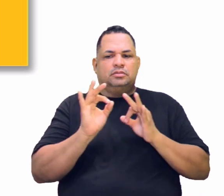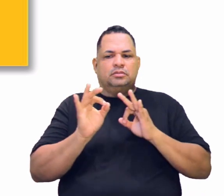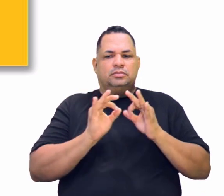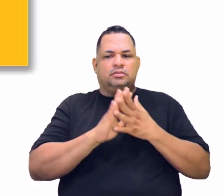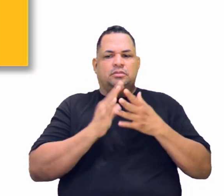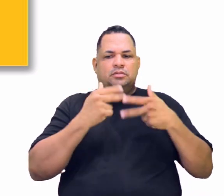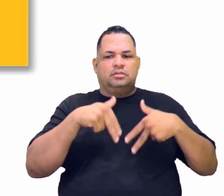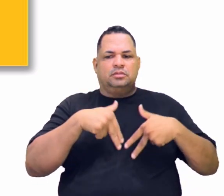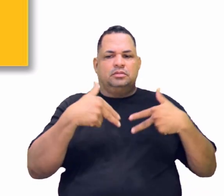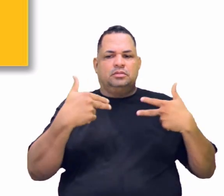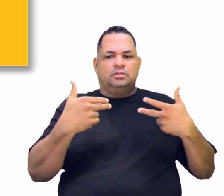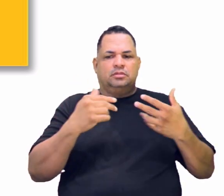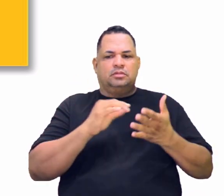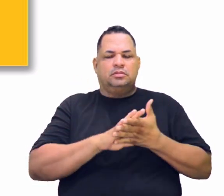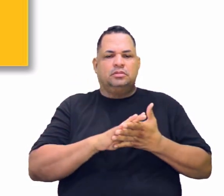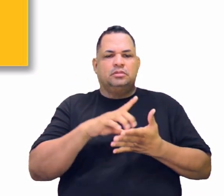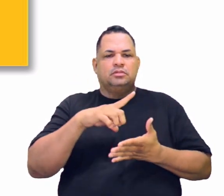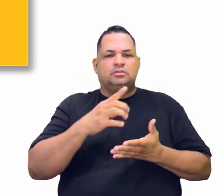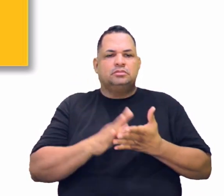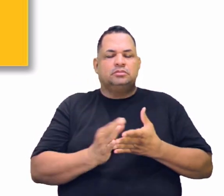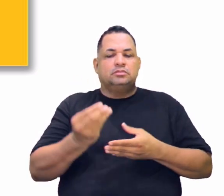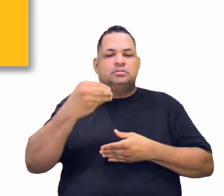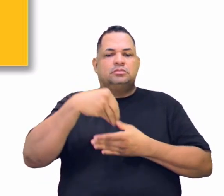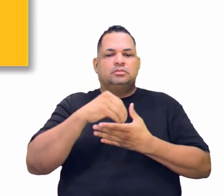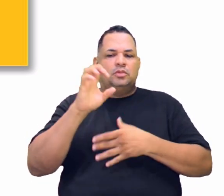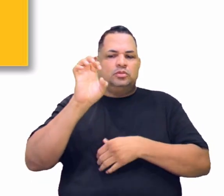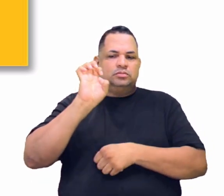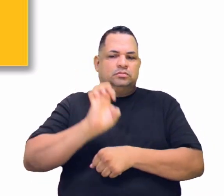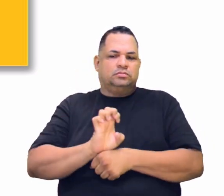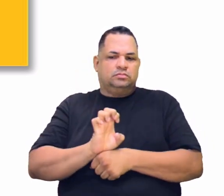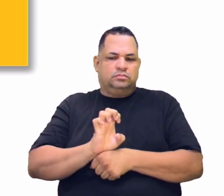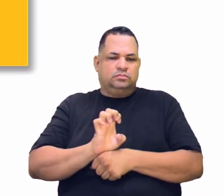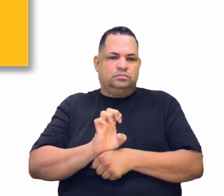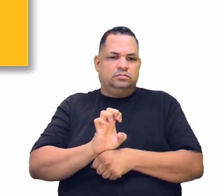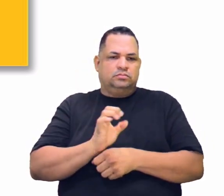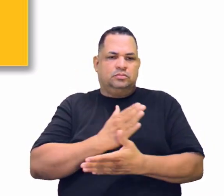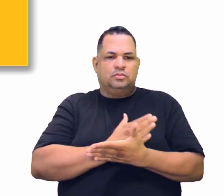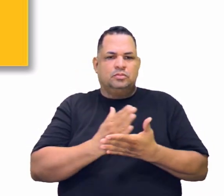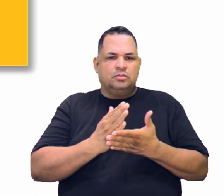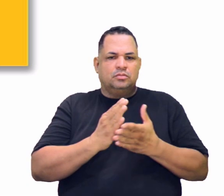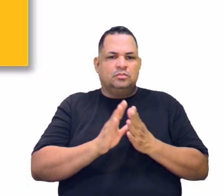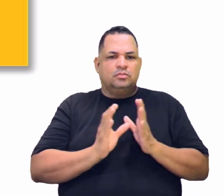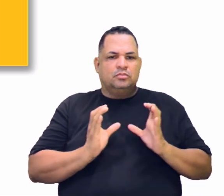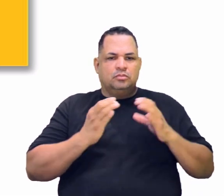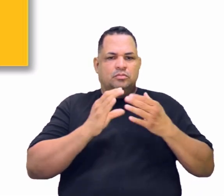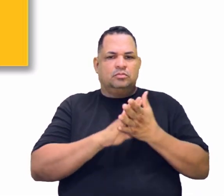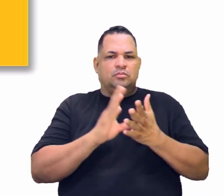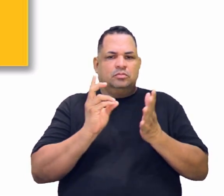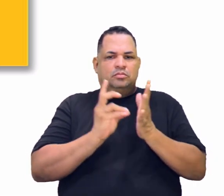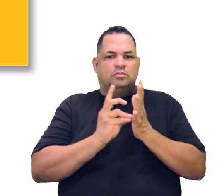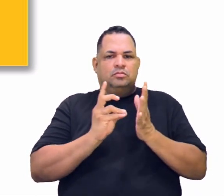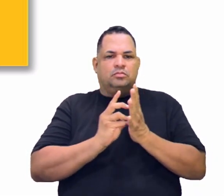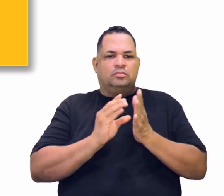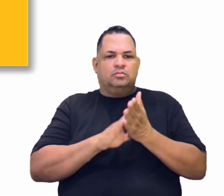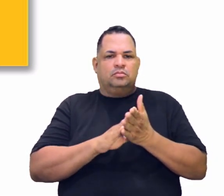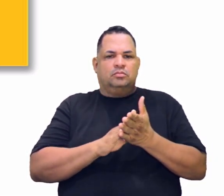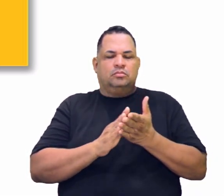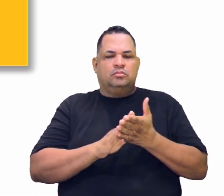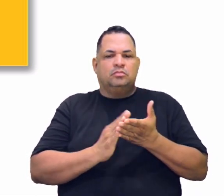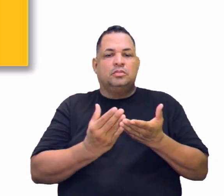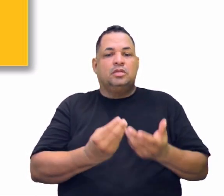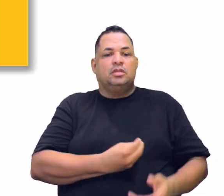essas etnias que vivem no nosso estado. Então, eu começo aí a falar sobre os grupos indígenas